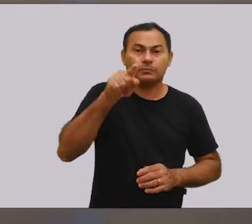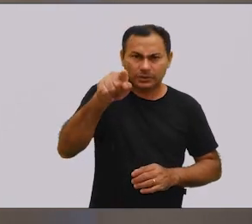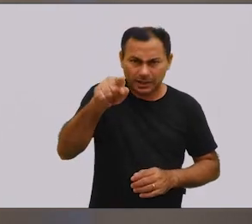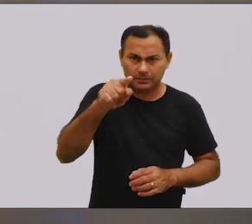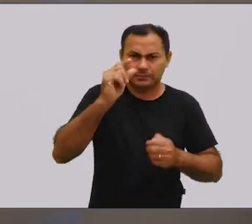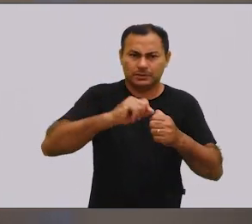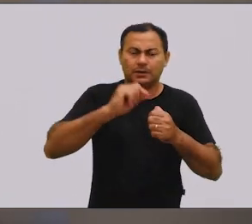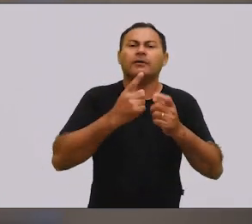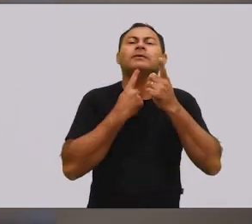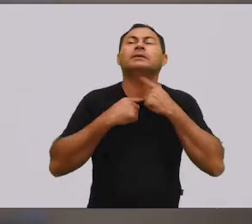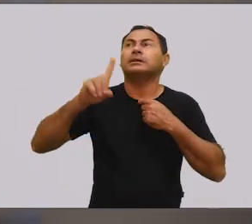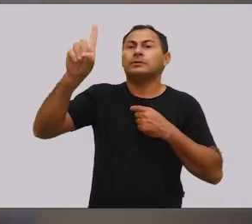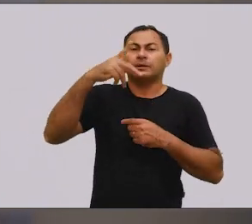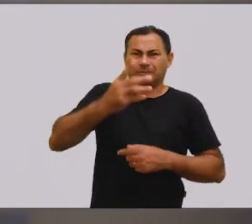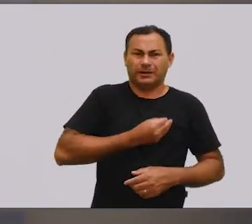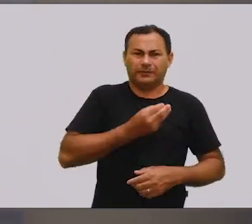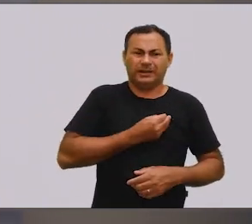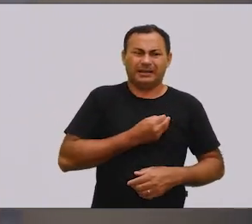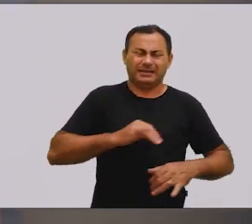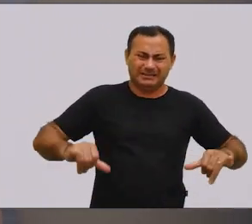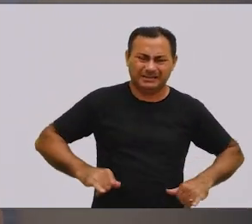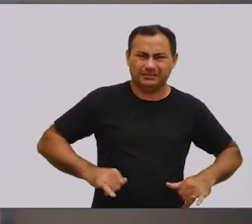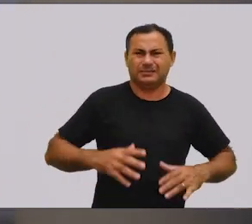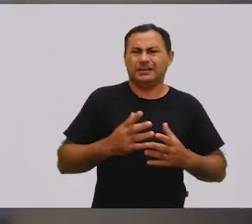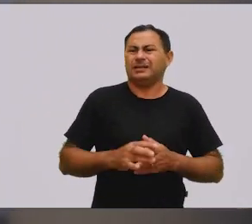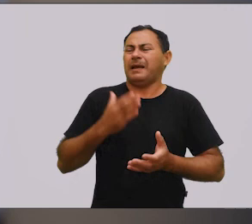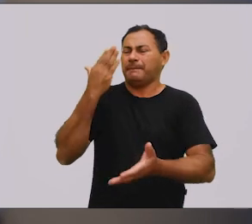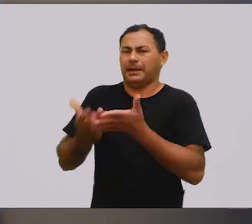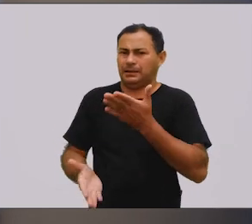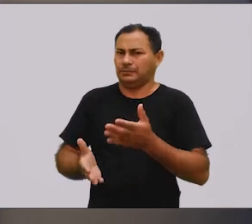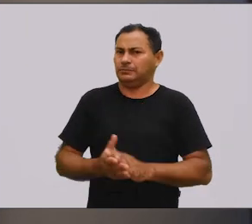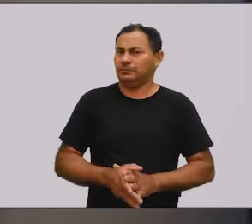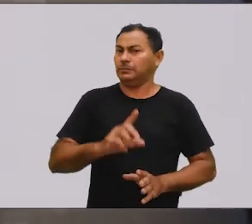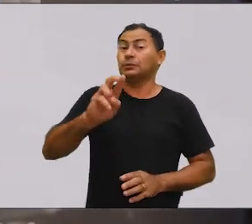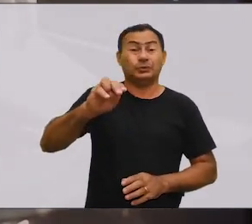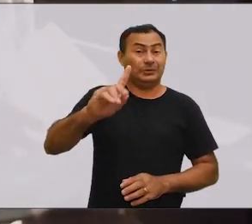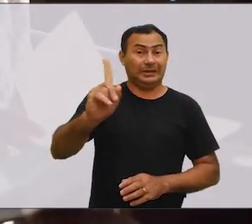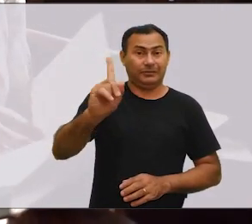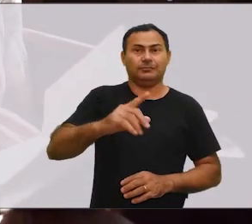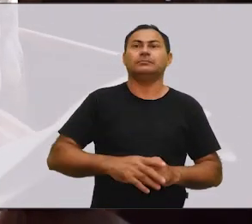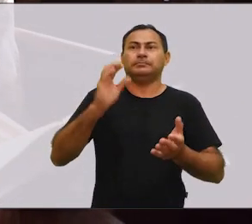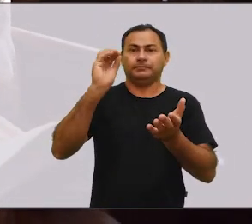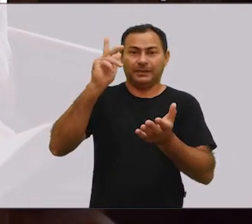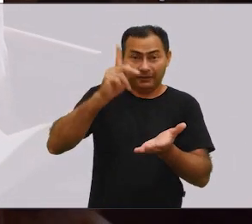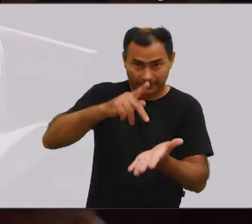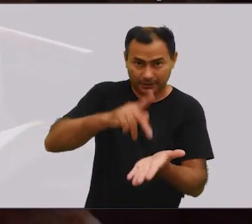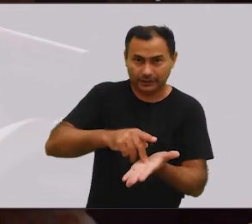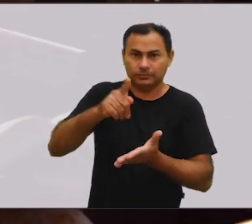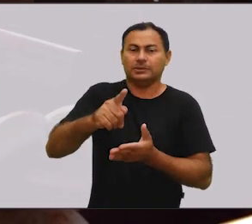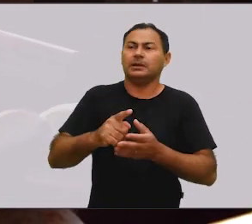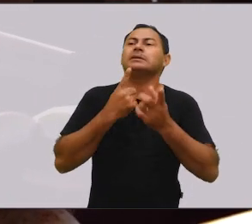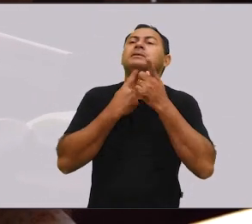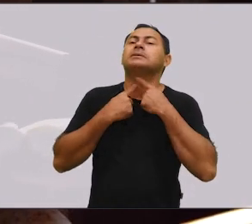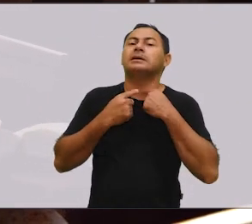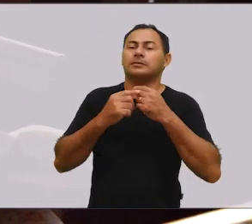que se você fizer a vontade de Deus, sua vida será miserável e você vai sair perdendo. Jamais. A verdade é que se